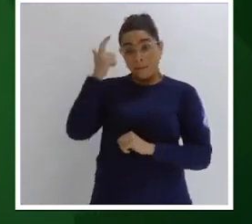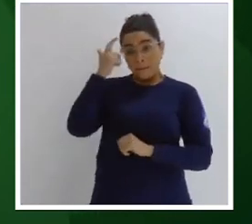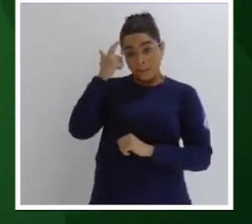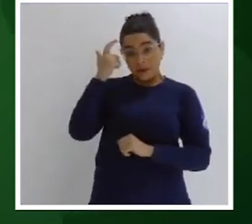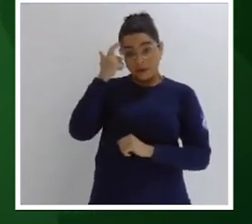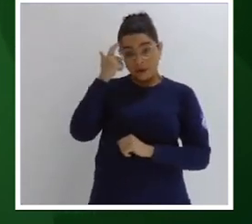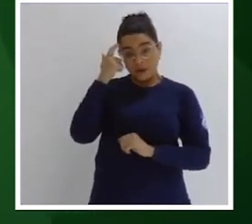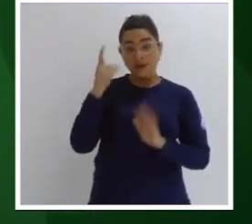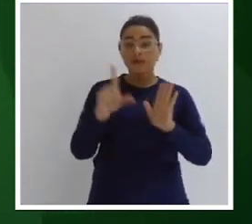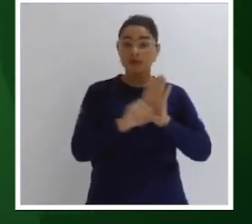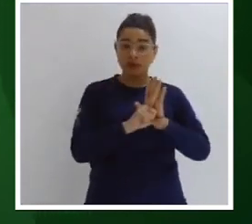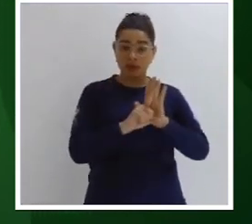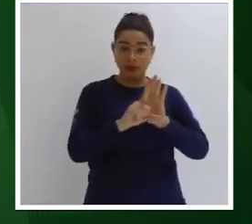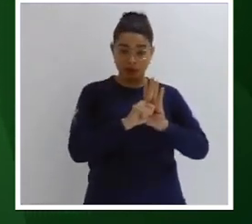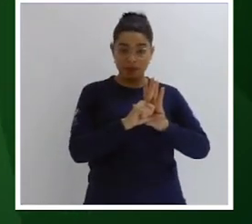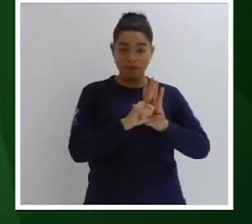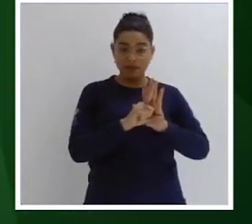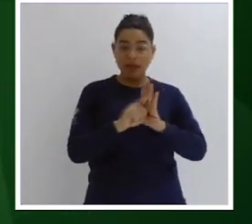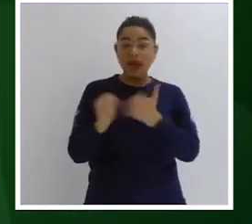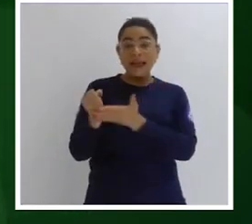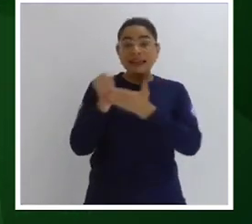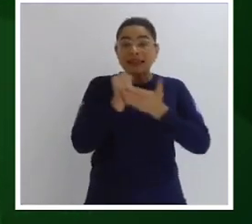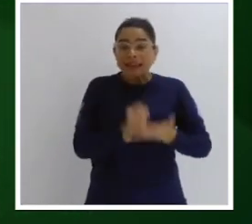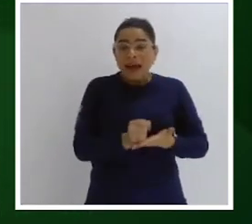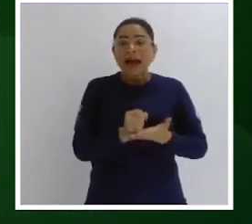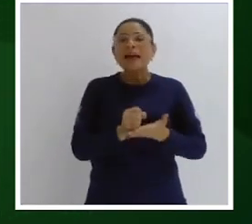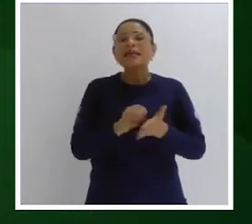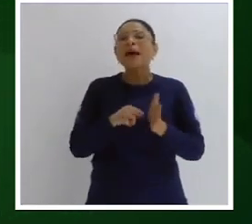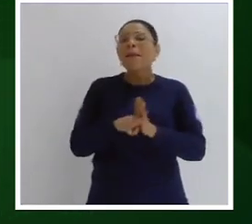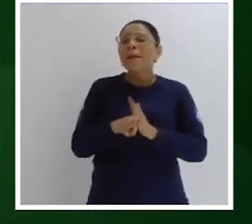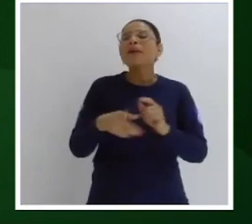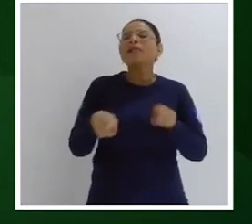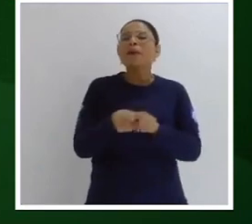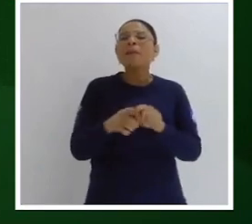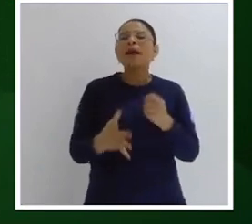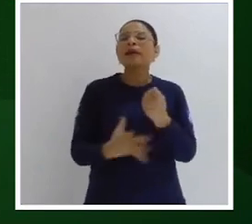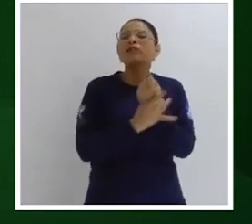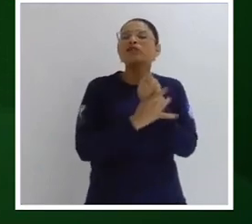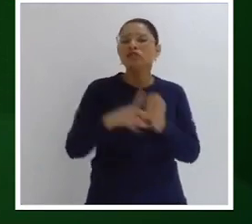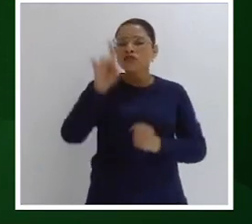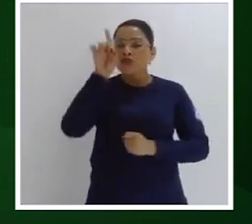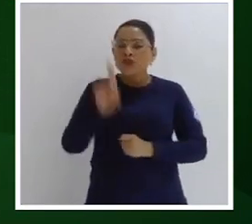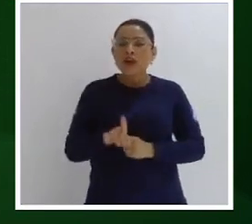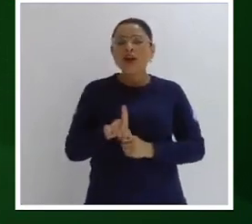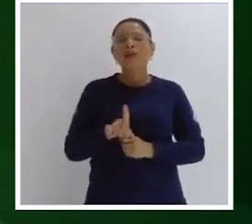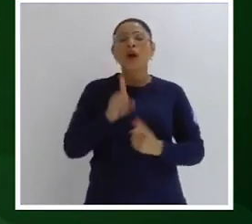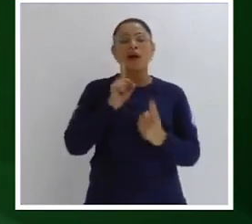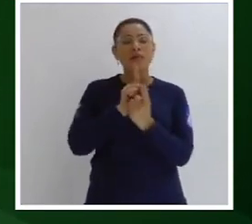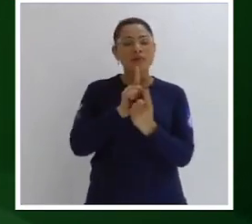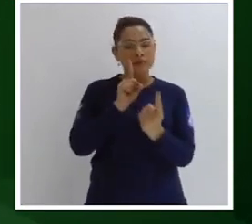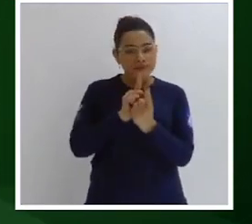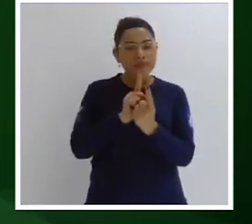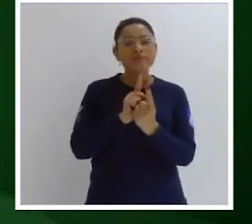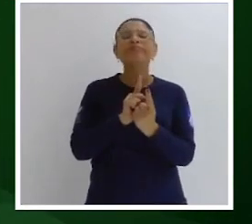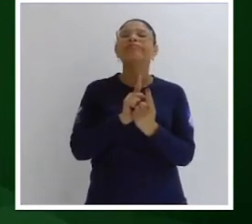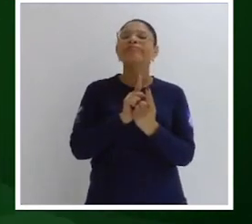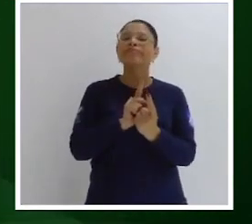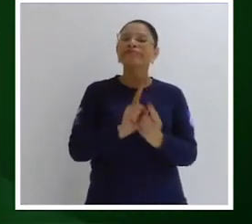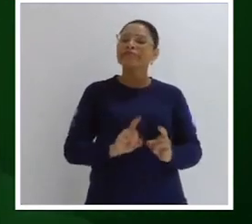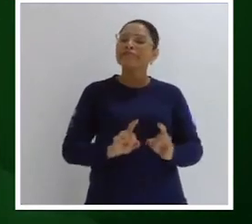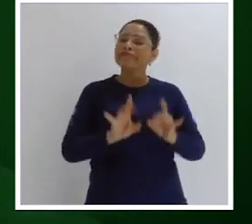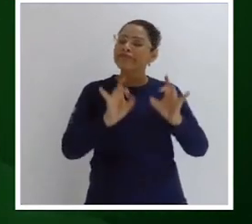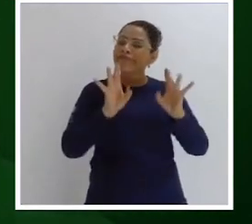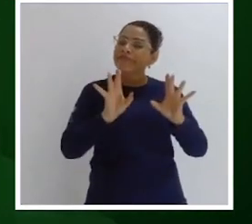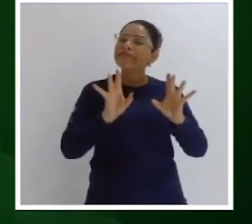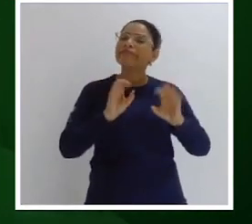legislação que traz metas e garantias de direitos sobre o atendimento educacional especializado